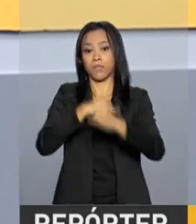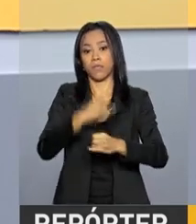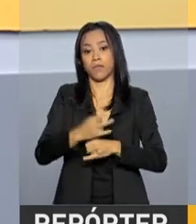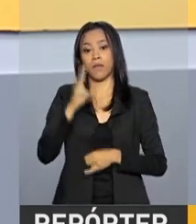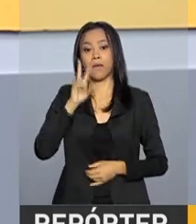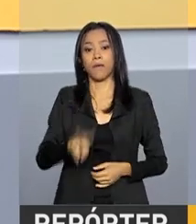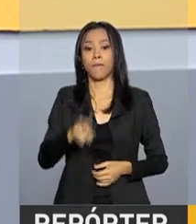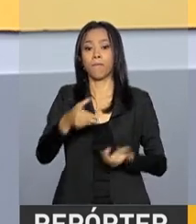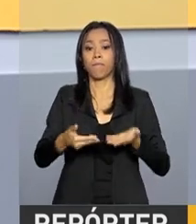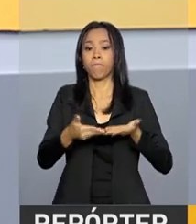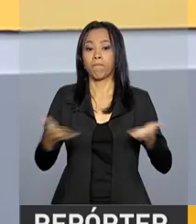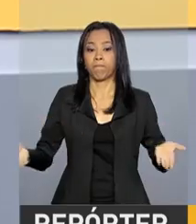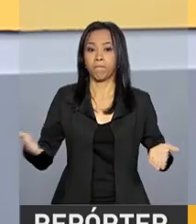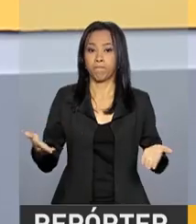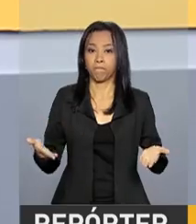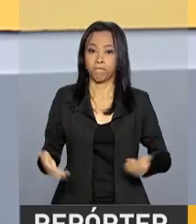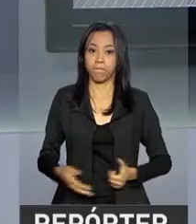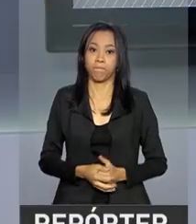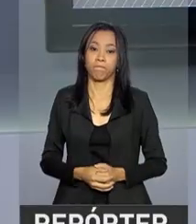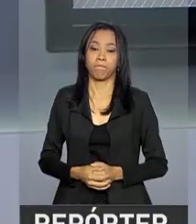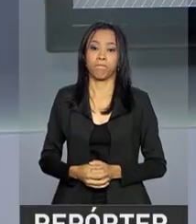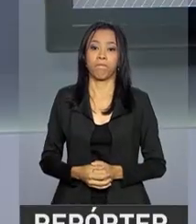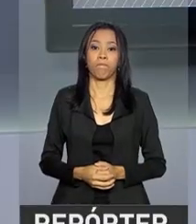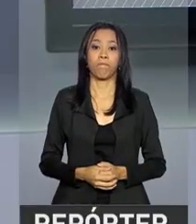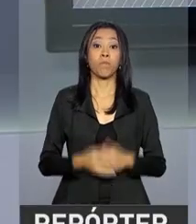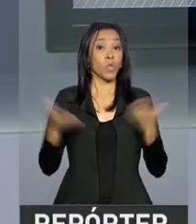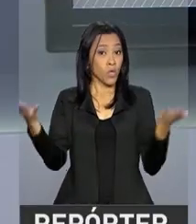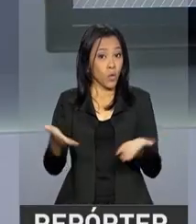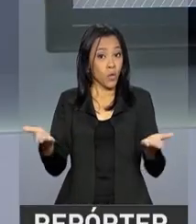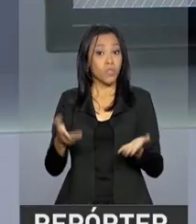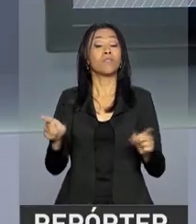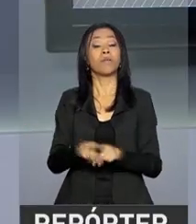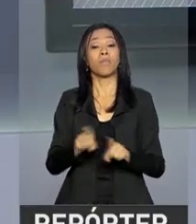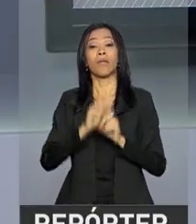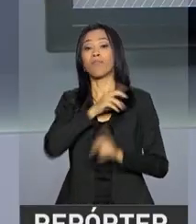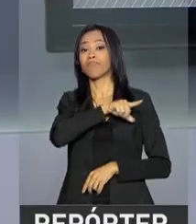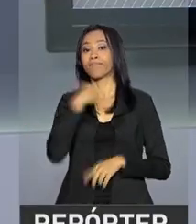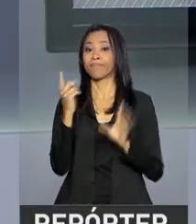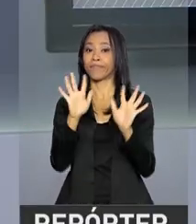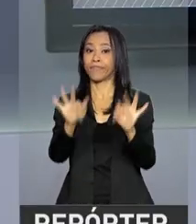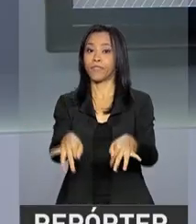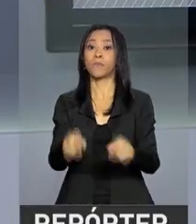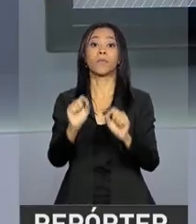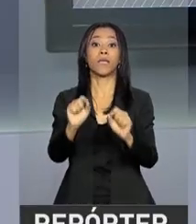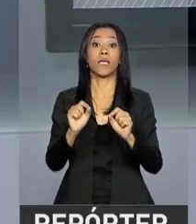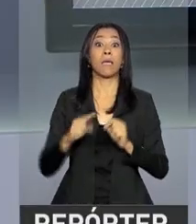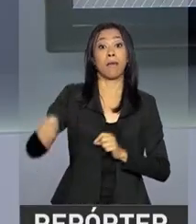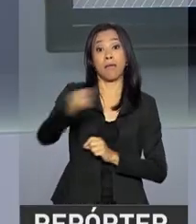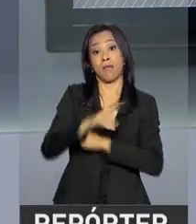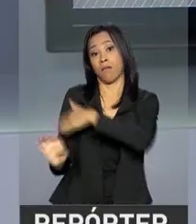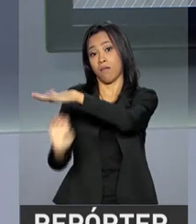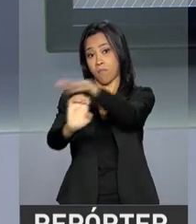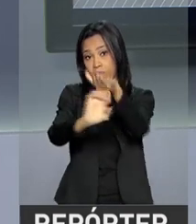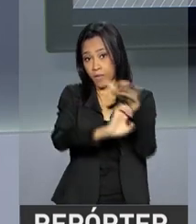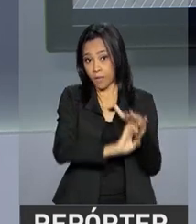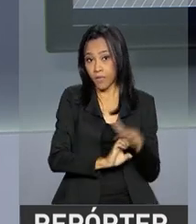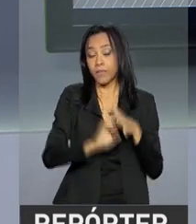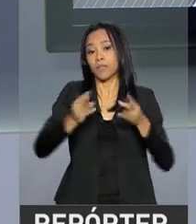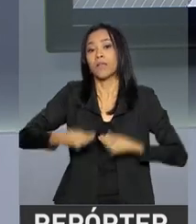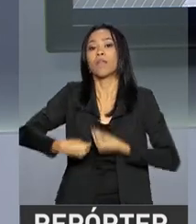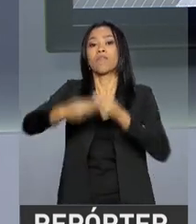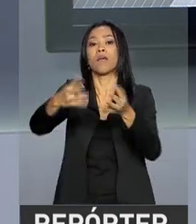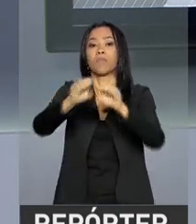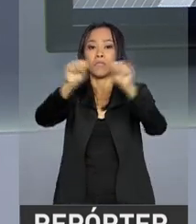www.yescom.com.br e hoje se encerra também o prazo para as grandes empresas enviarem ao sistema do e